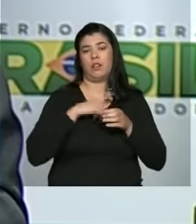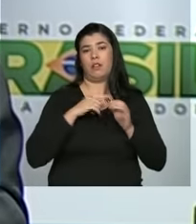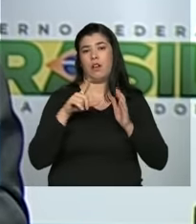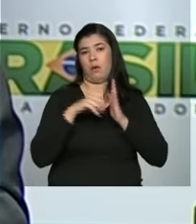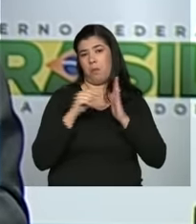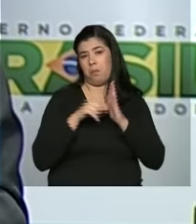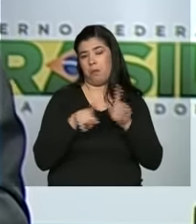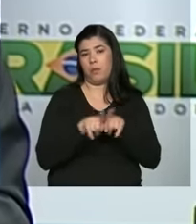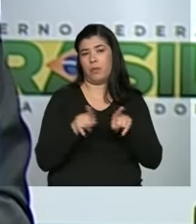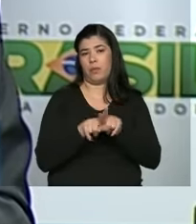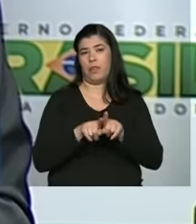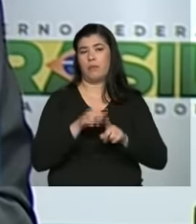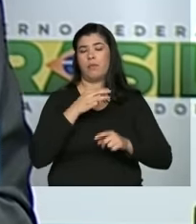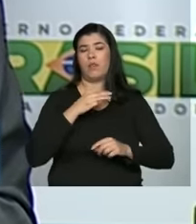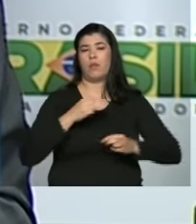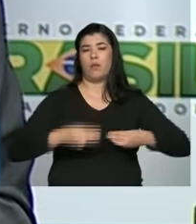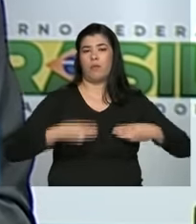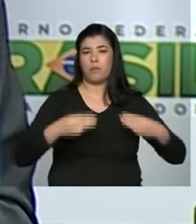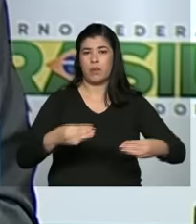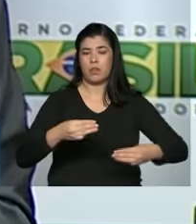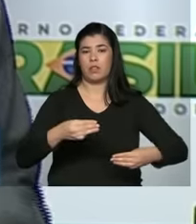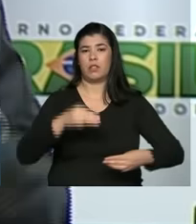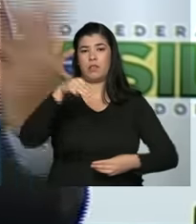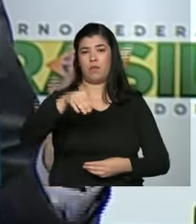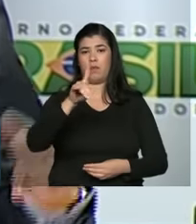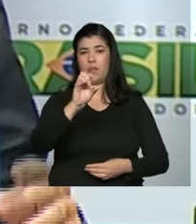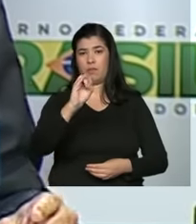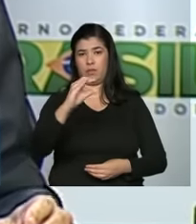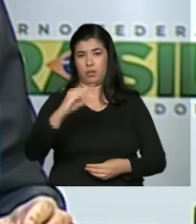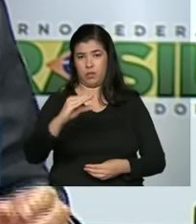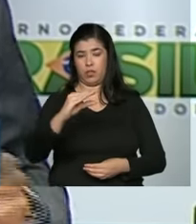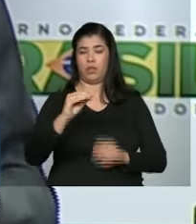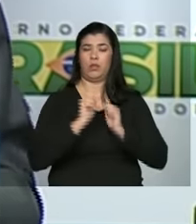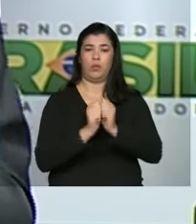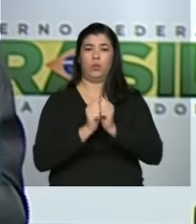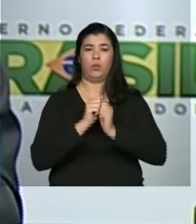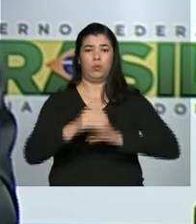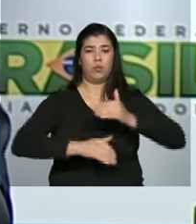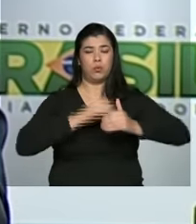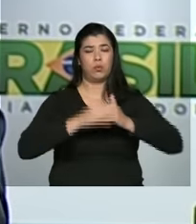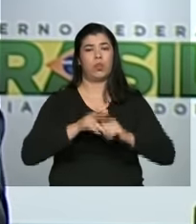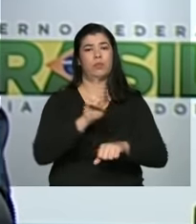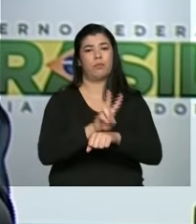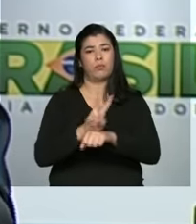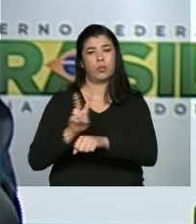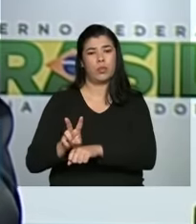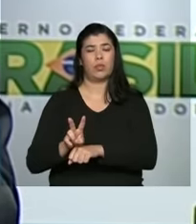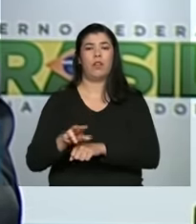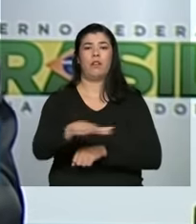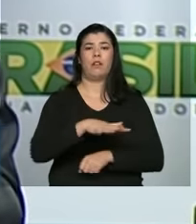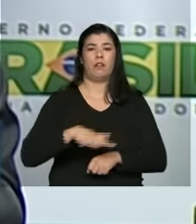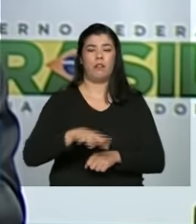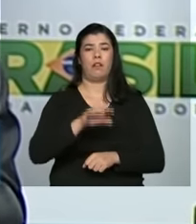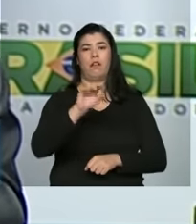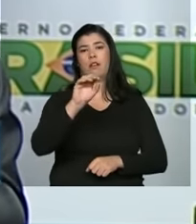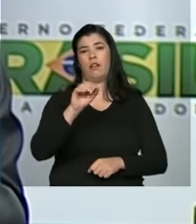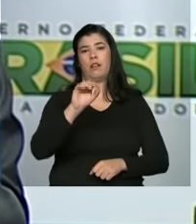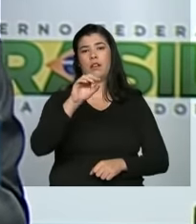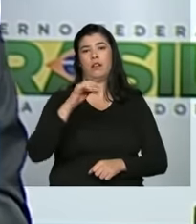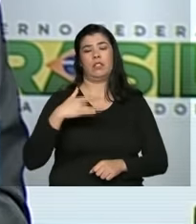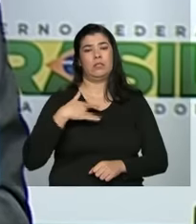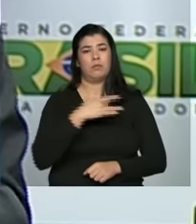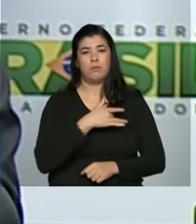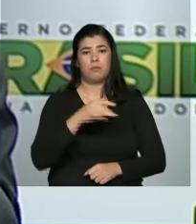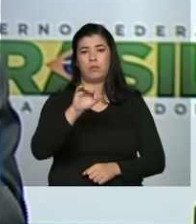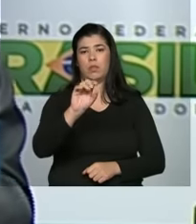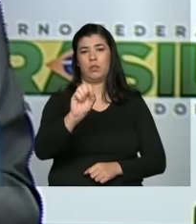ministério da do desenvolvimento Comércio e Indústria certo nesse conjunto de medidas que fazem regulação no campo sanitário no campo eh da